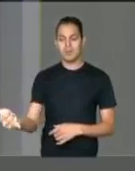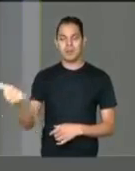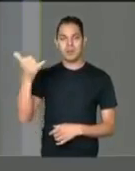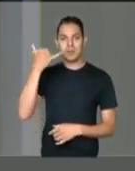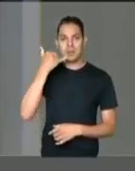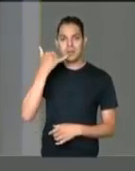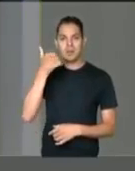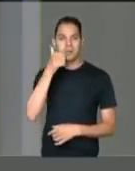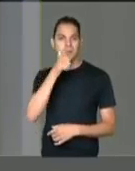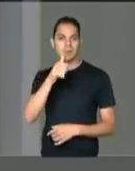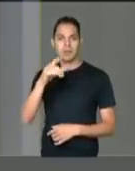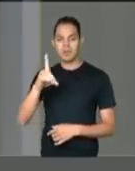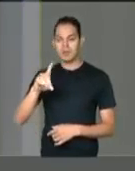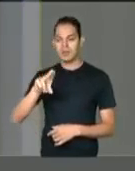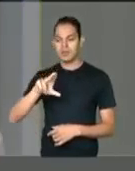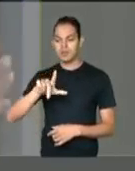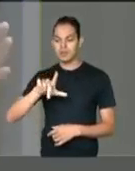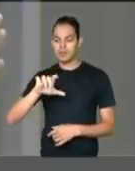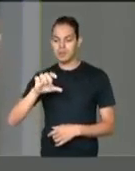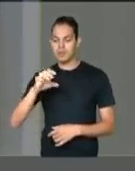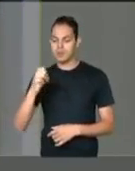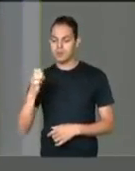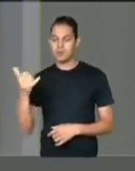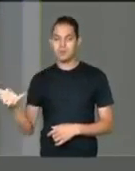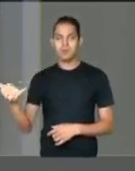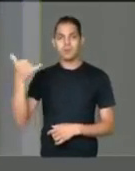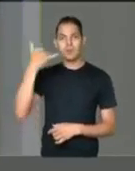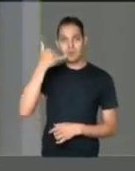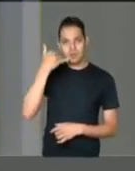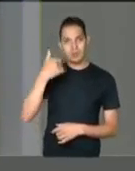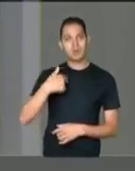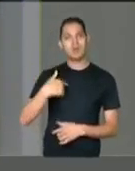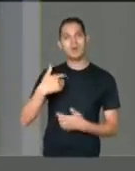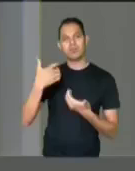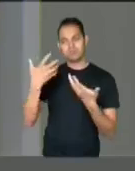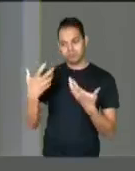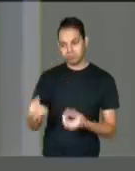da Irmã Dulce pedindo audiência. E eu fiz questão de ir